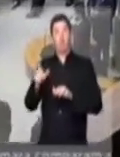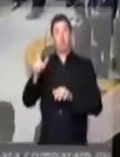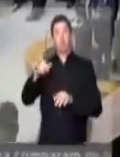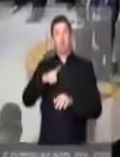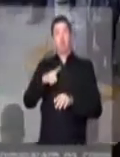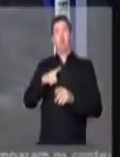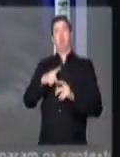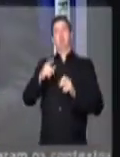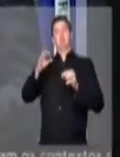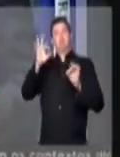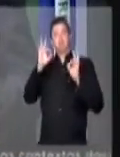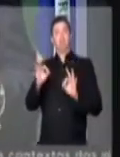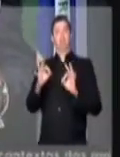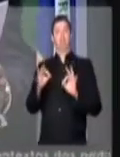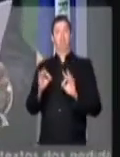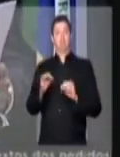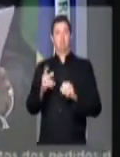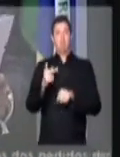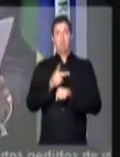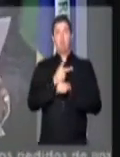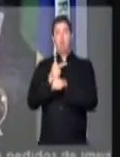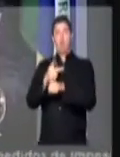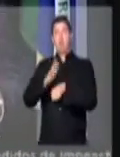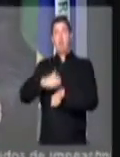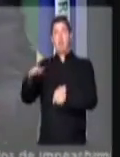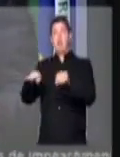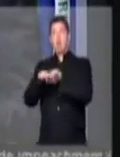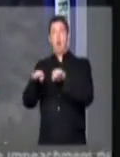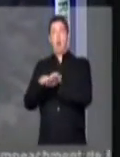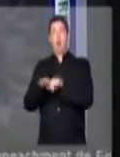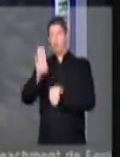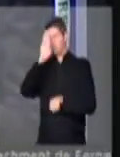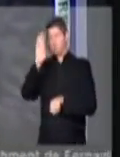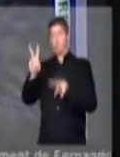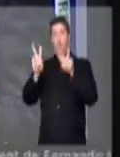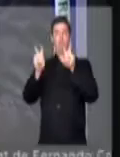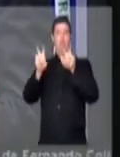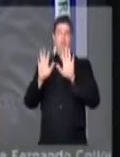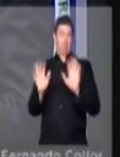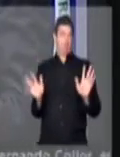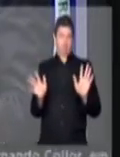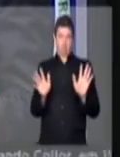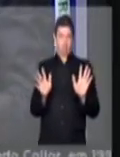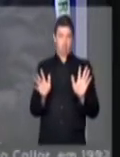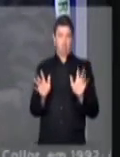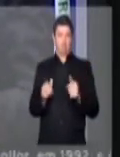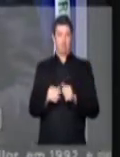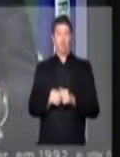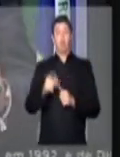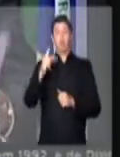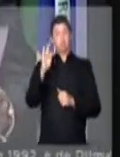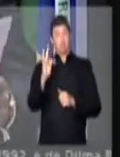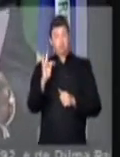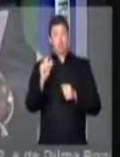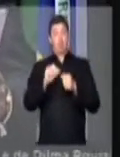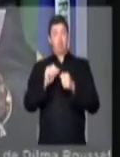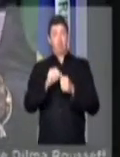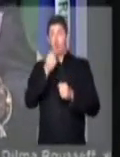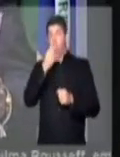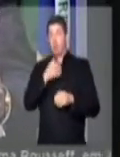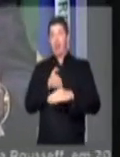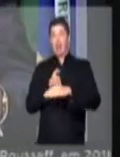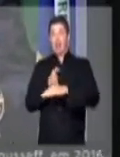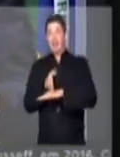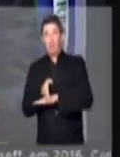de maneira definitiva a busca da igualdade como um tema central de nossa democracia. O PT fez bem ao